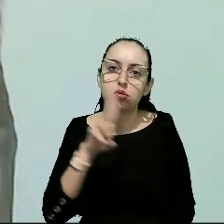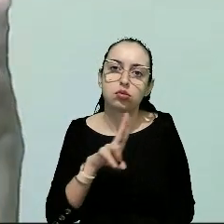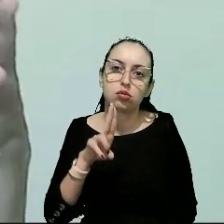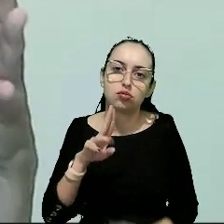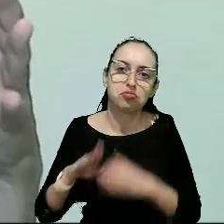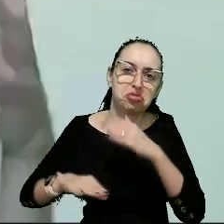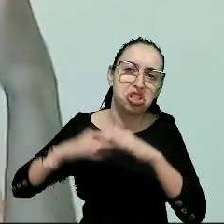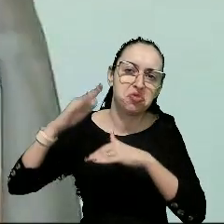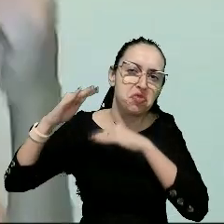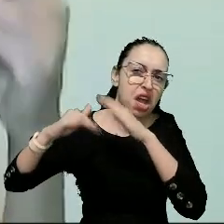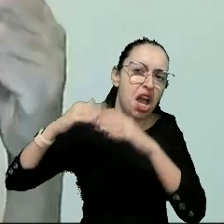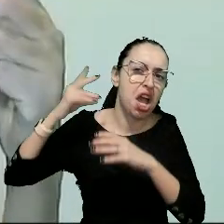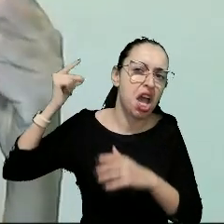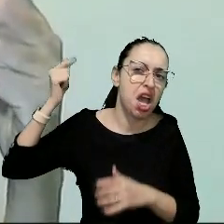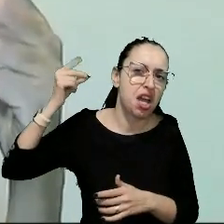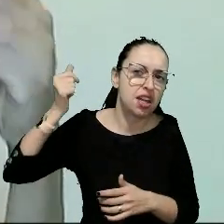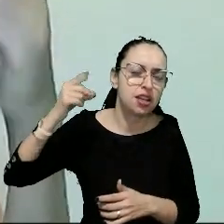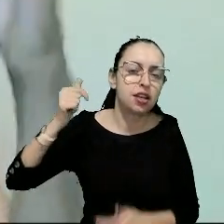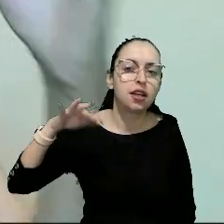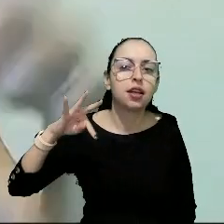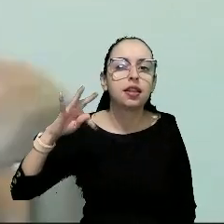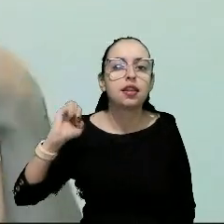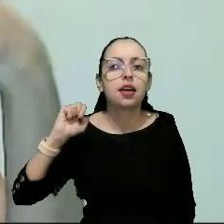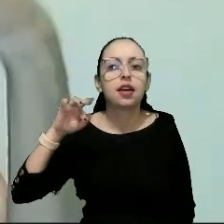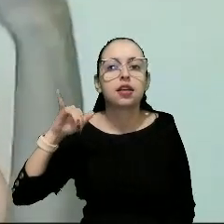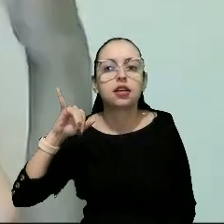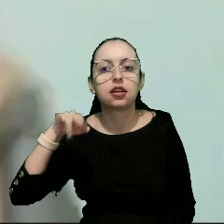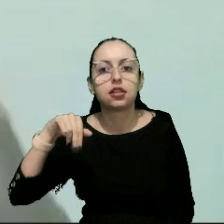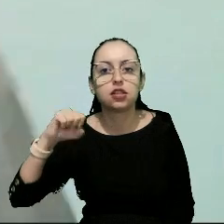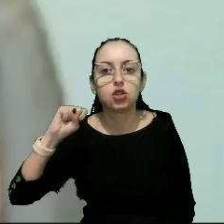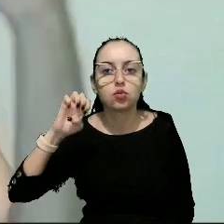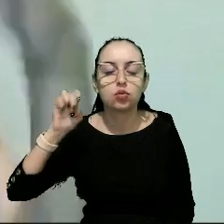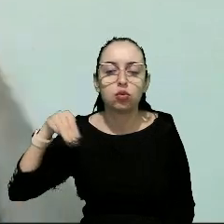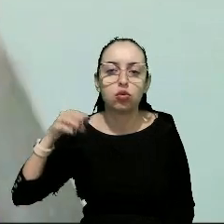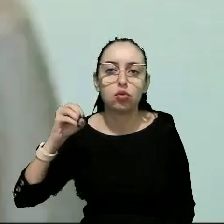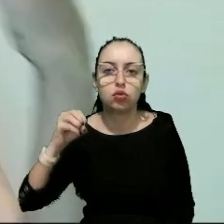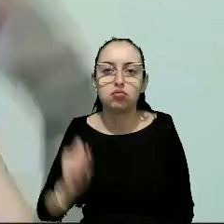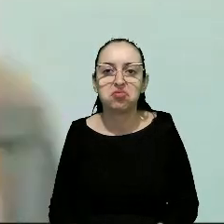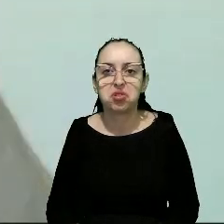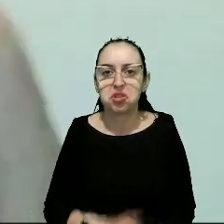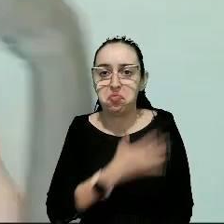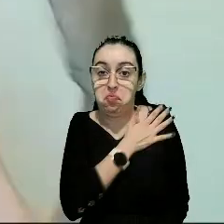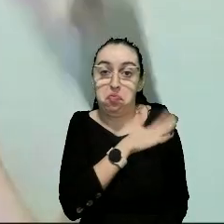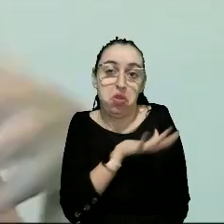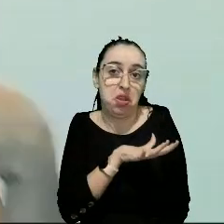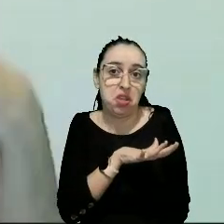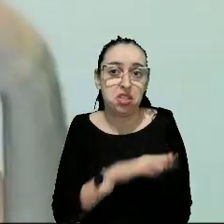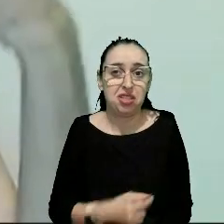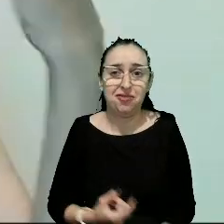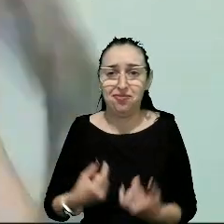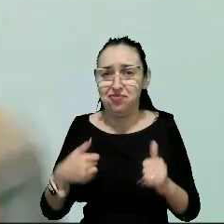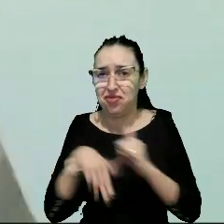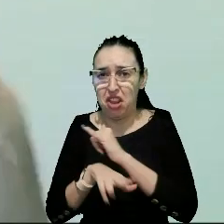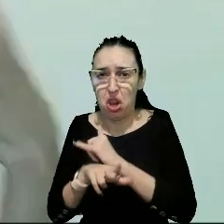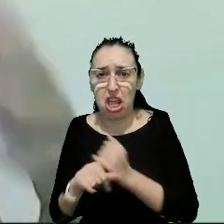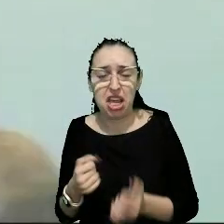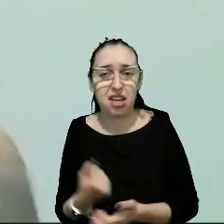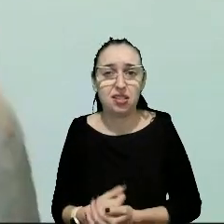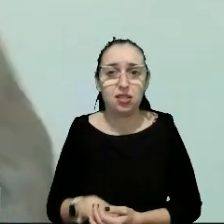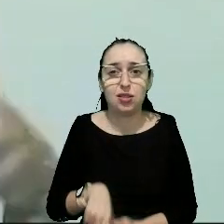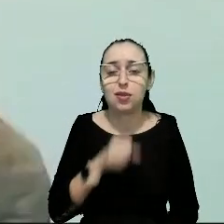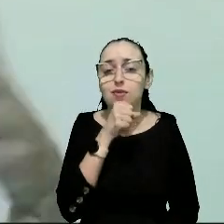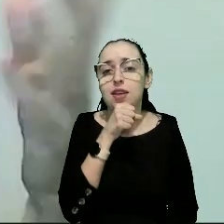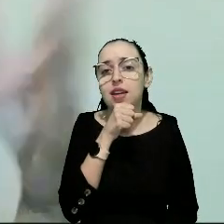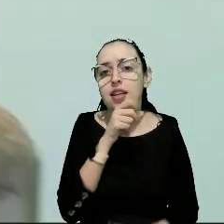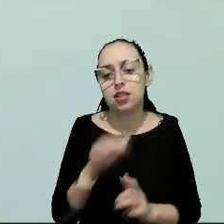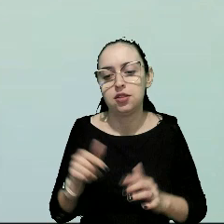tenho usado já há muitos anos, em vez de etarismo e dadismo, né, esse preconceito, essa violência